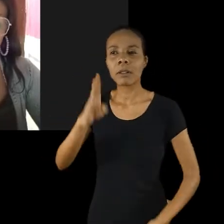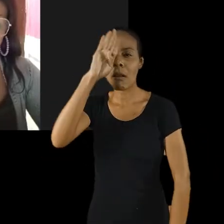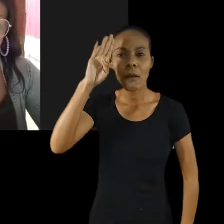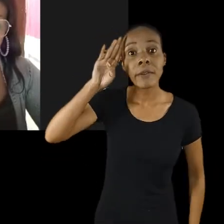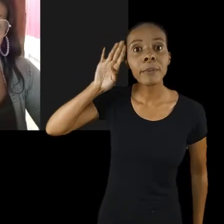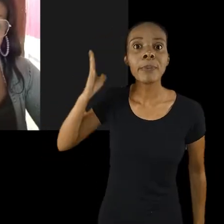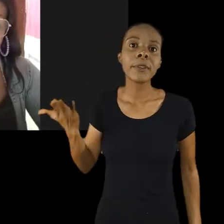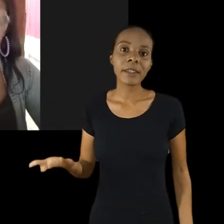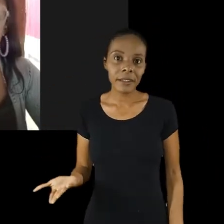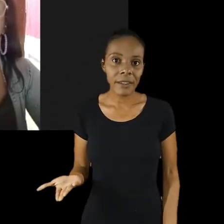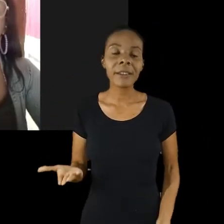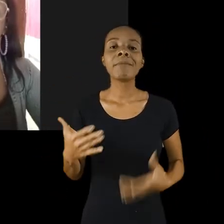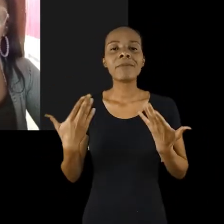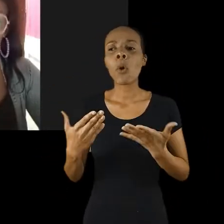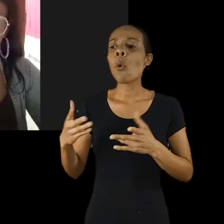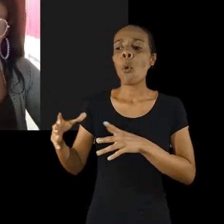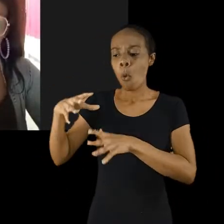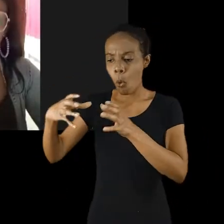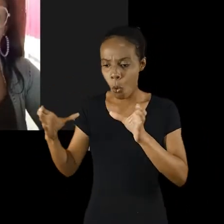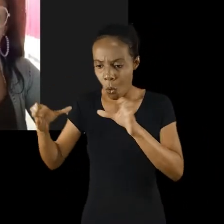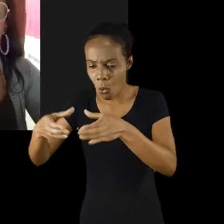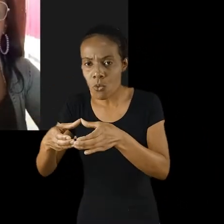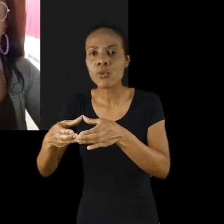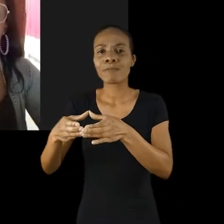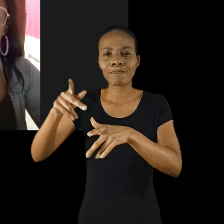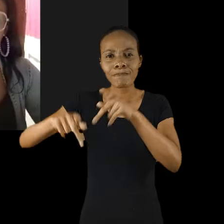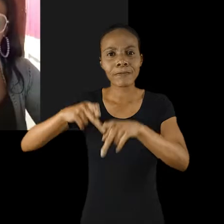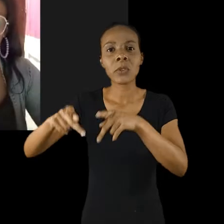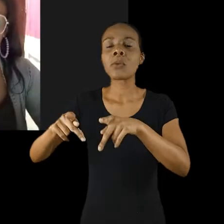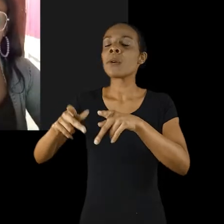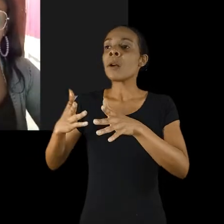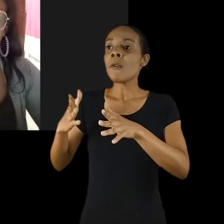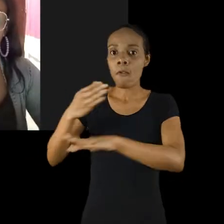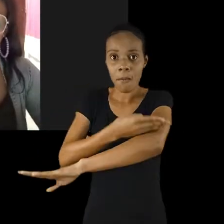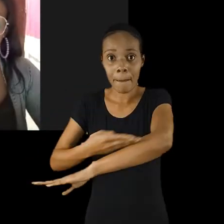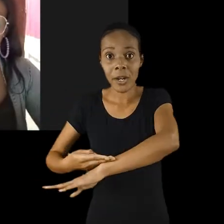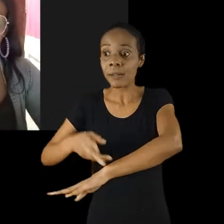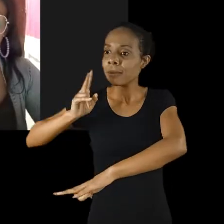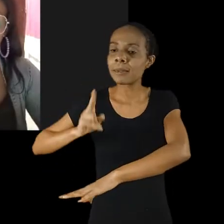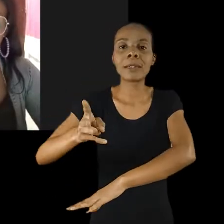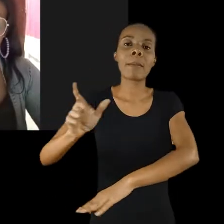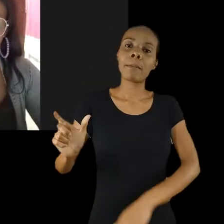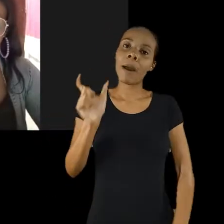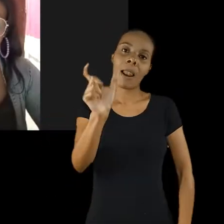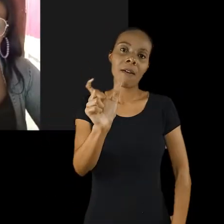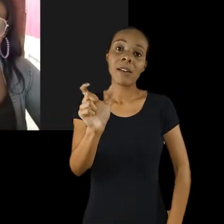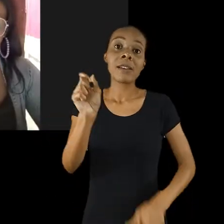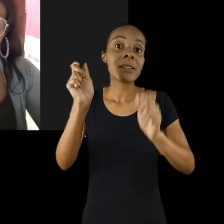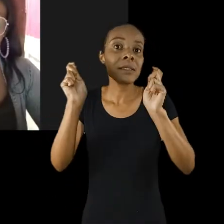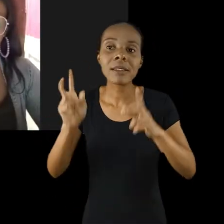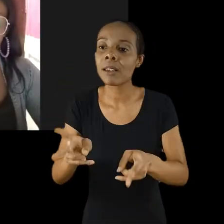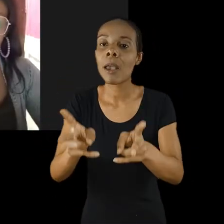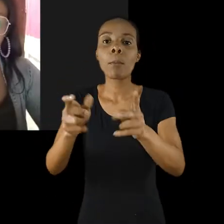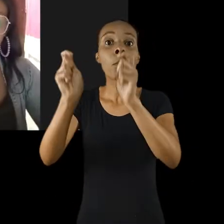país. Então, a branquitude, a cisgeneridade, ela sempre teve a palavra. Nós, pessoas pretas e pessoas trans, quando a